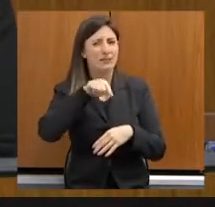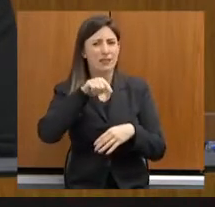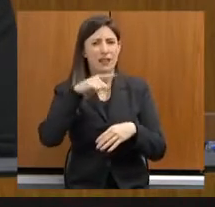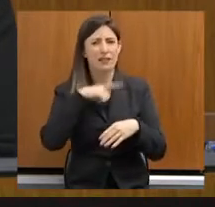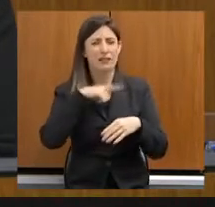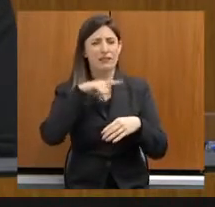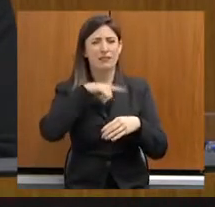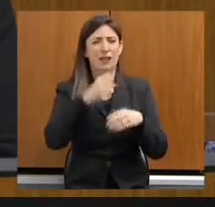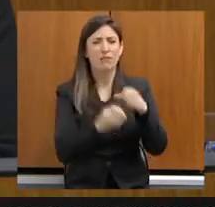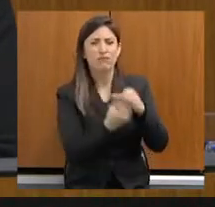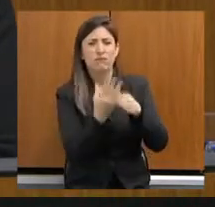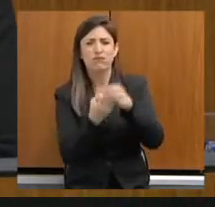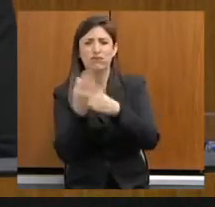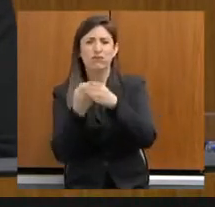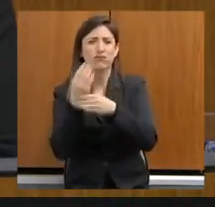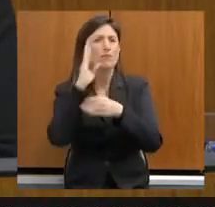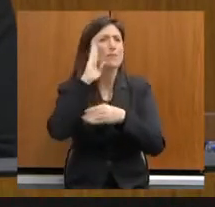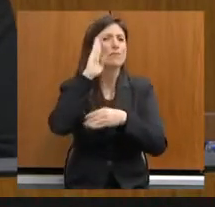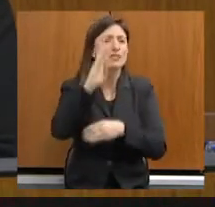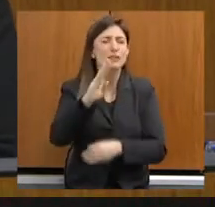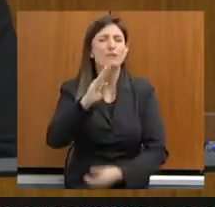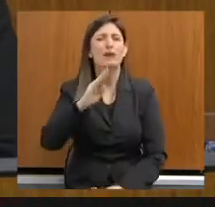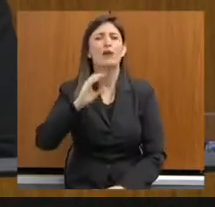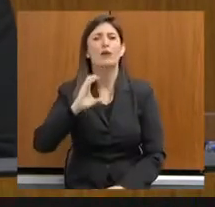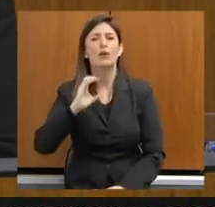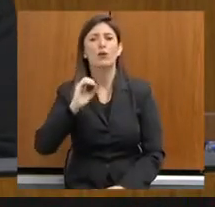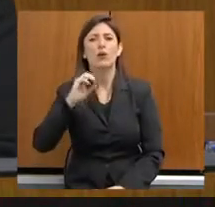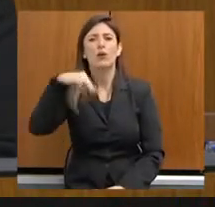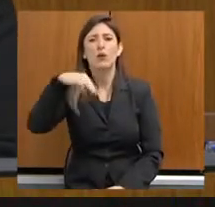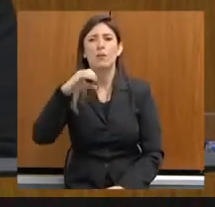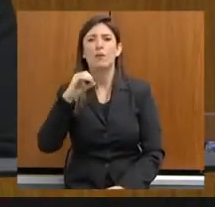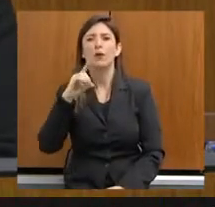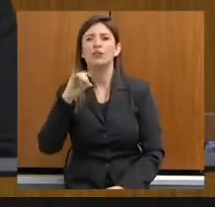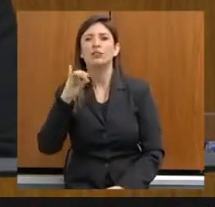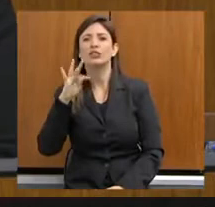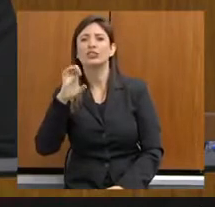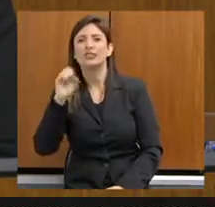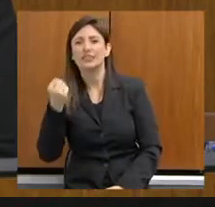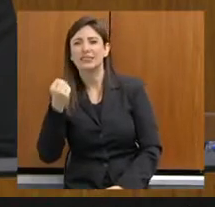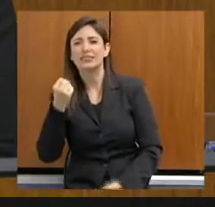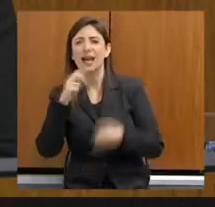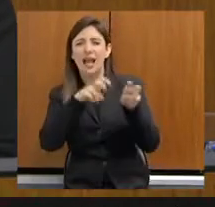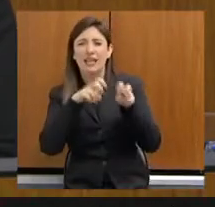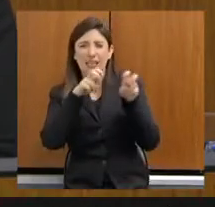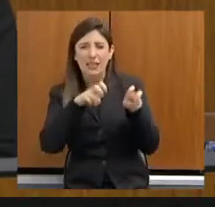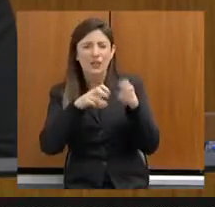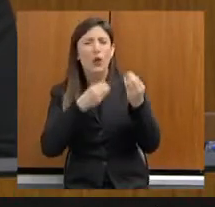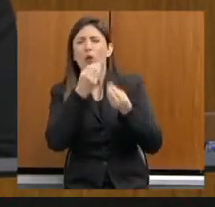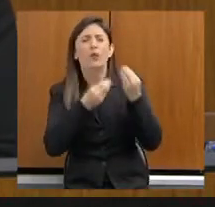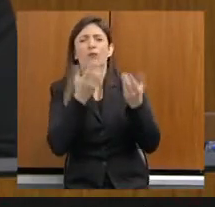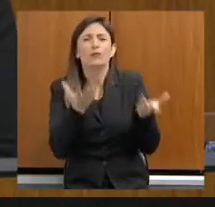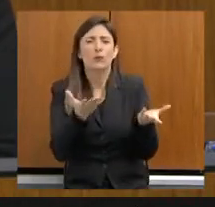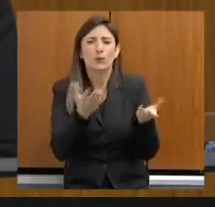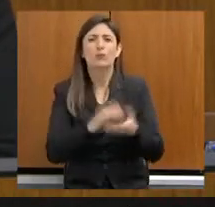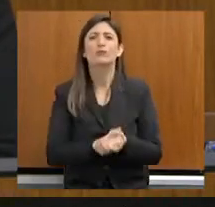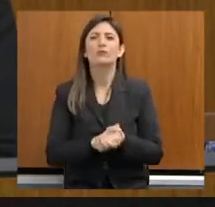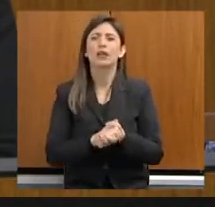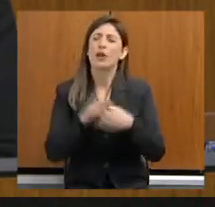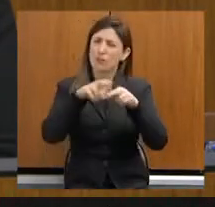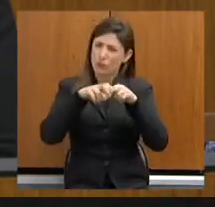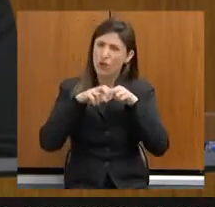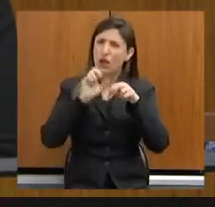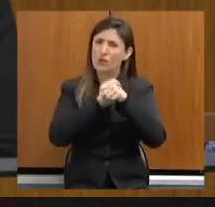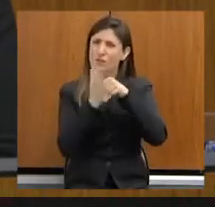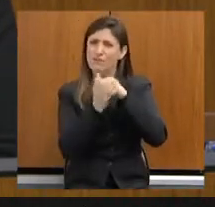principais commodities agrícolas nesse momento a pandemia a prejuízos nas